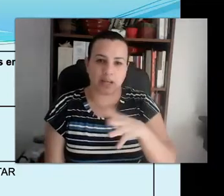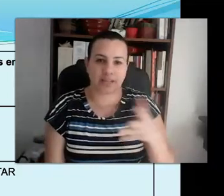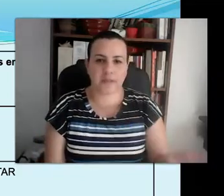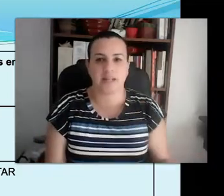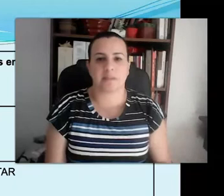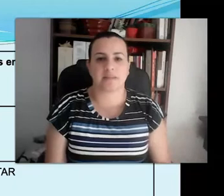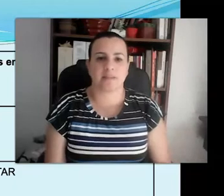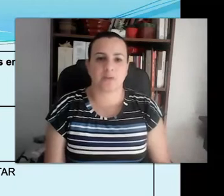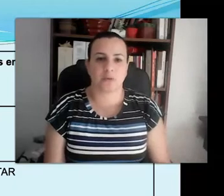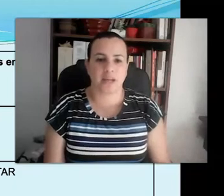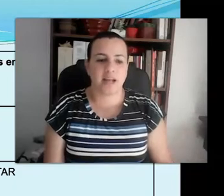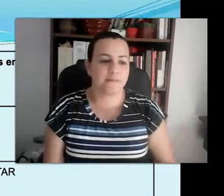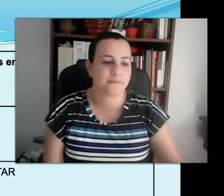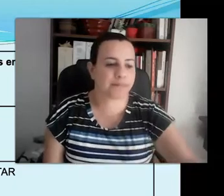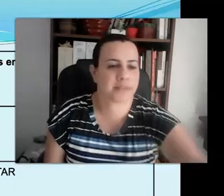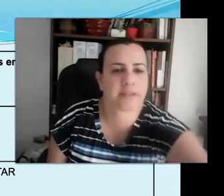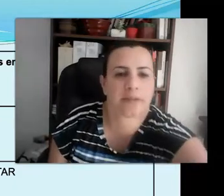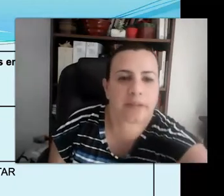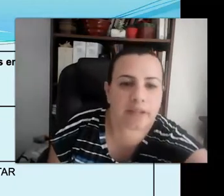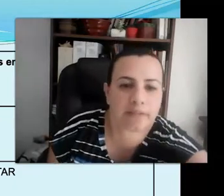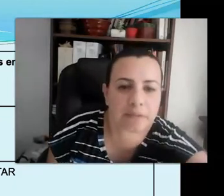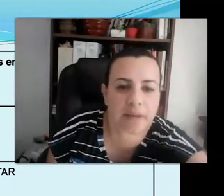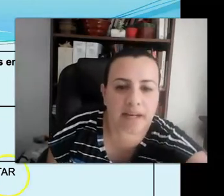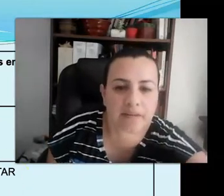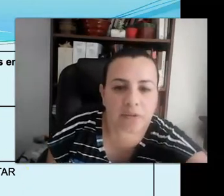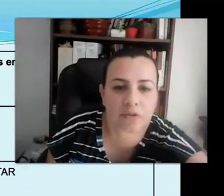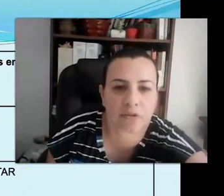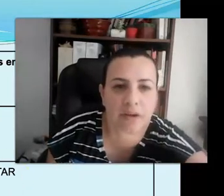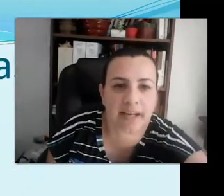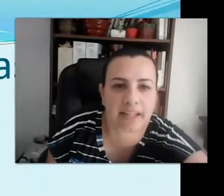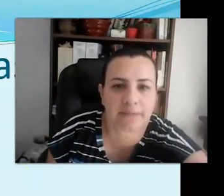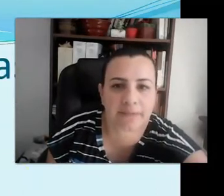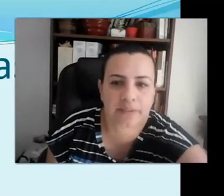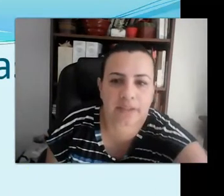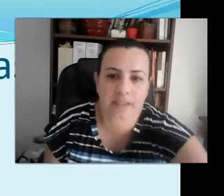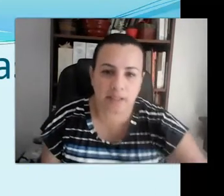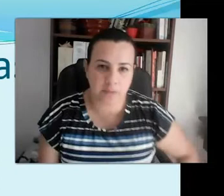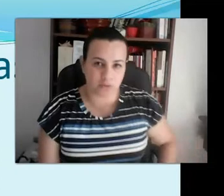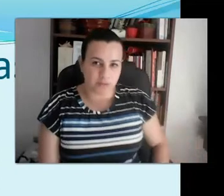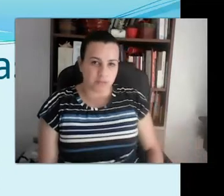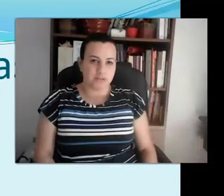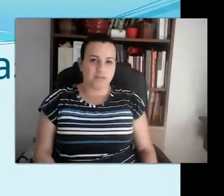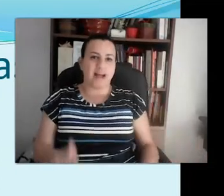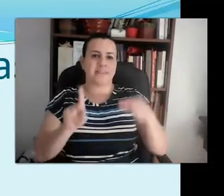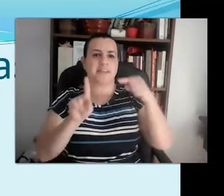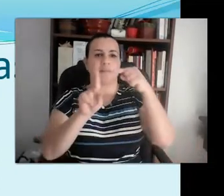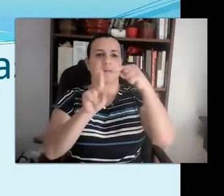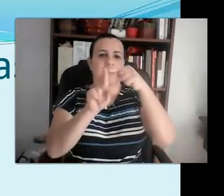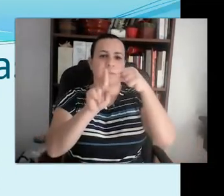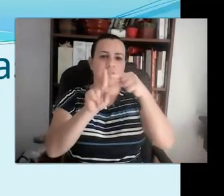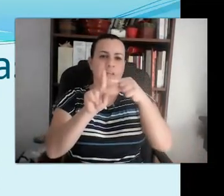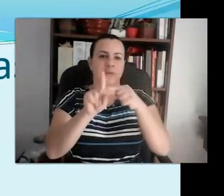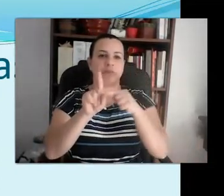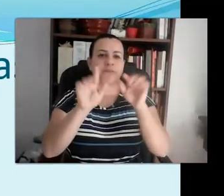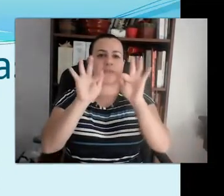de português para Libras, ok? Então, vamos continuar aqui. Bom, tipos de frase em Libras,